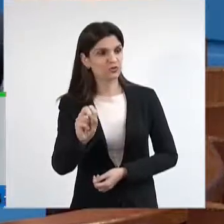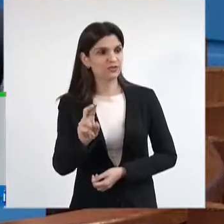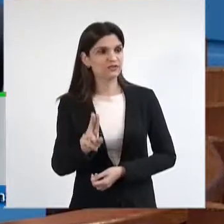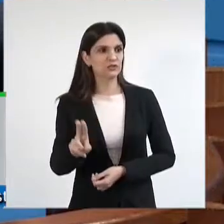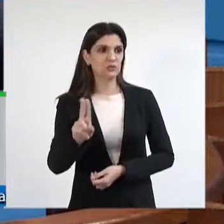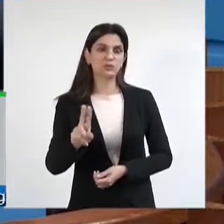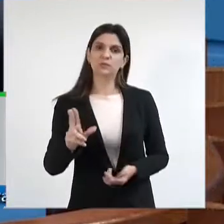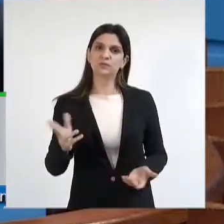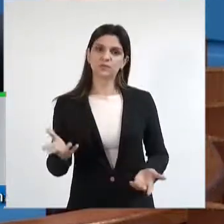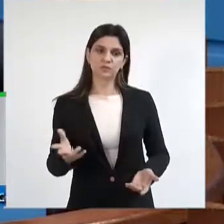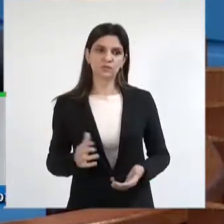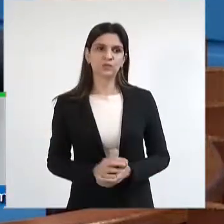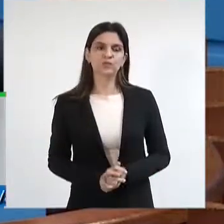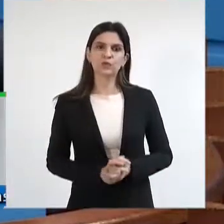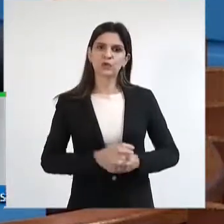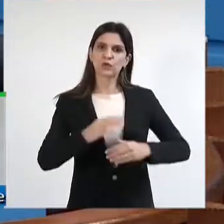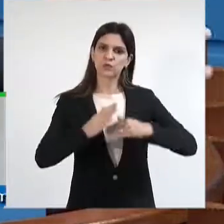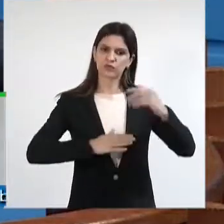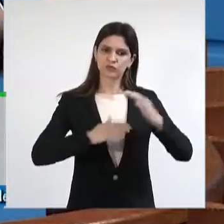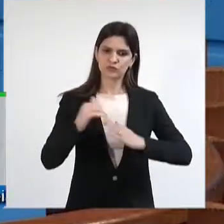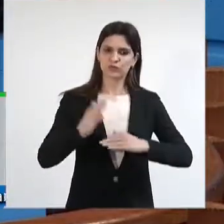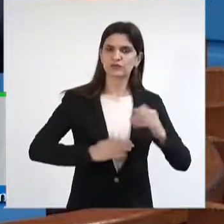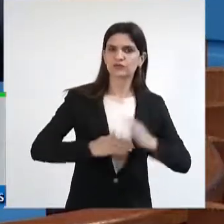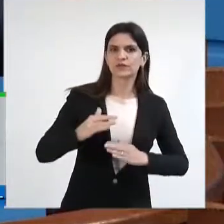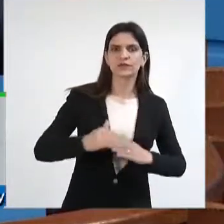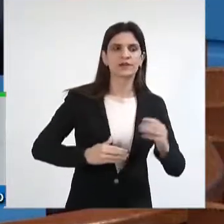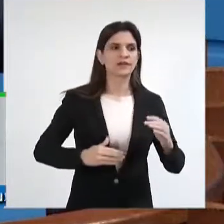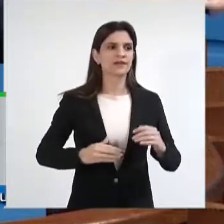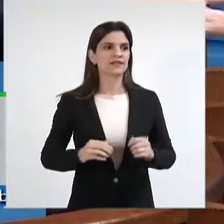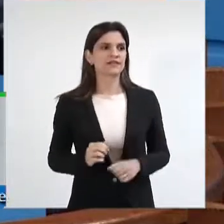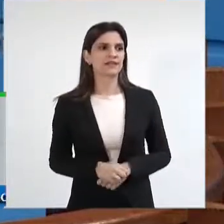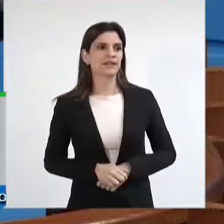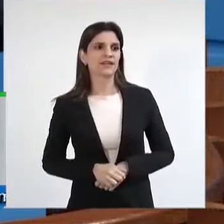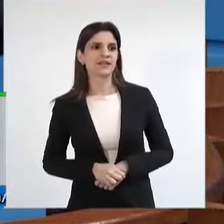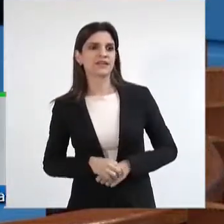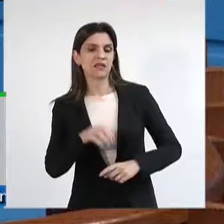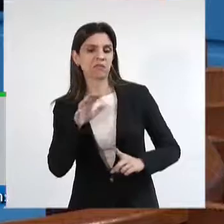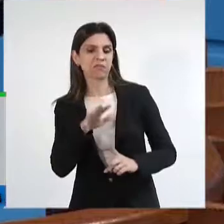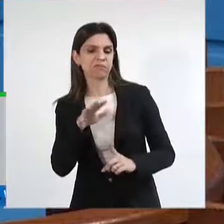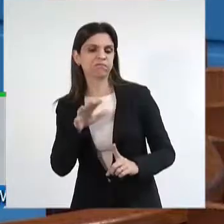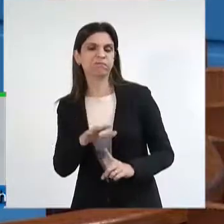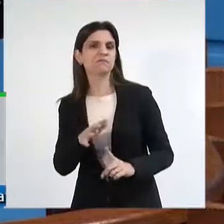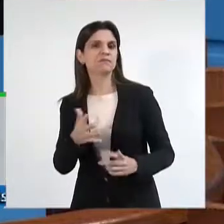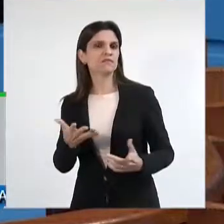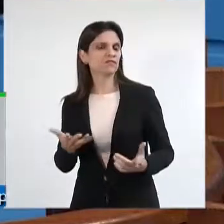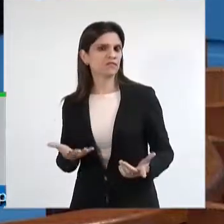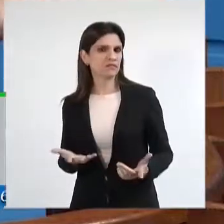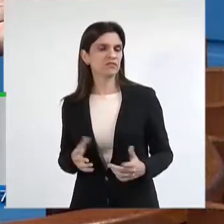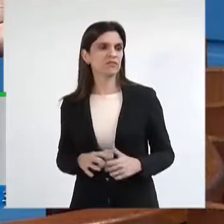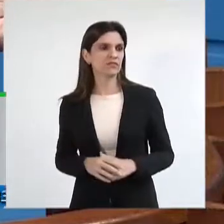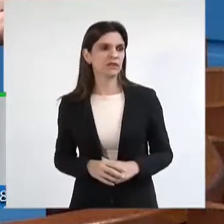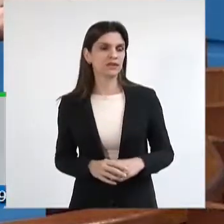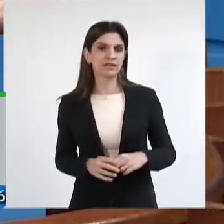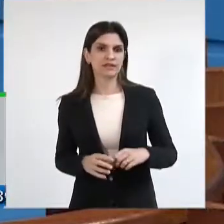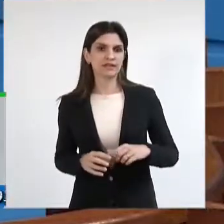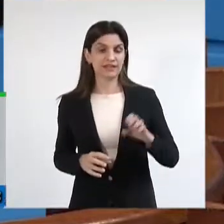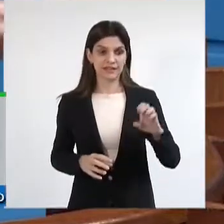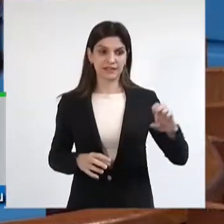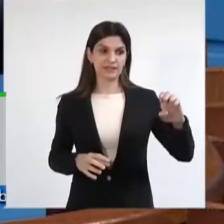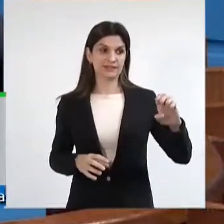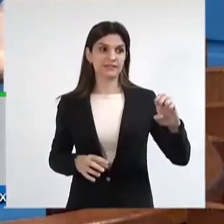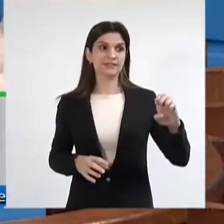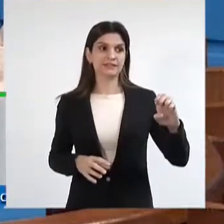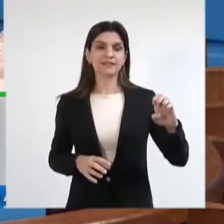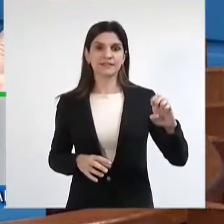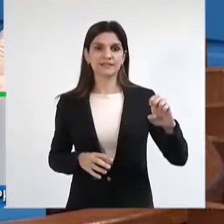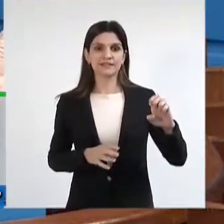idiotas úteis nesse Brasil, que são manipulados, né, fizeram a cabeça, a esquerda de certo, que fez a cabeça para esse